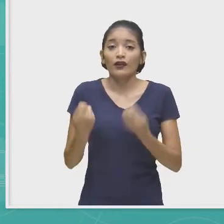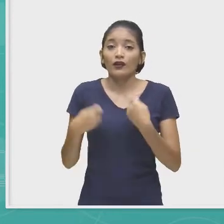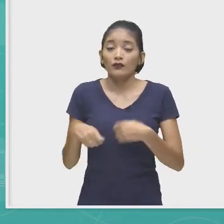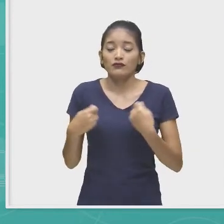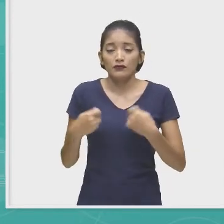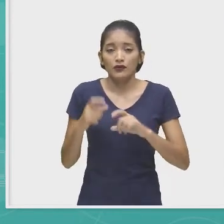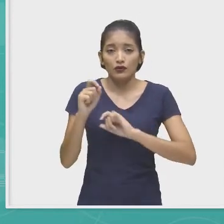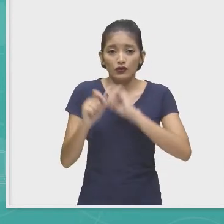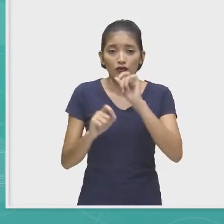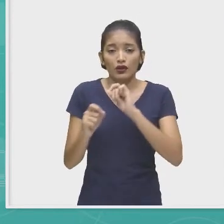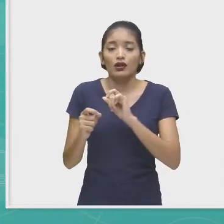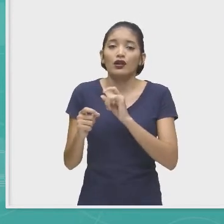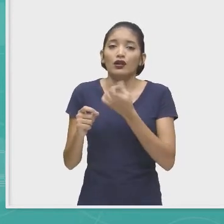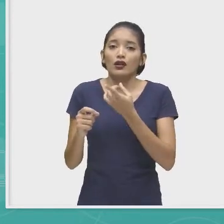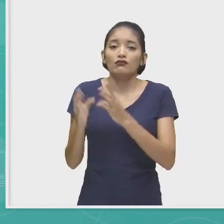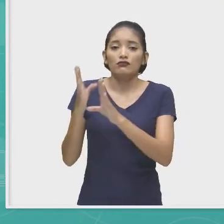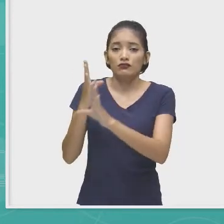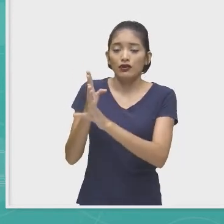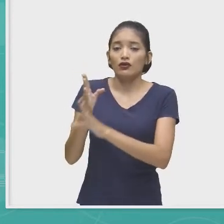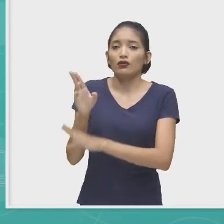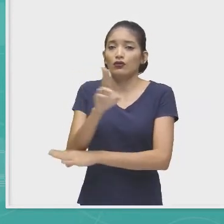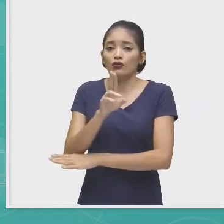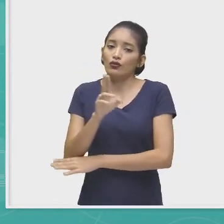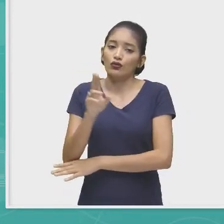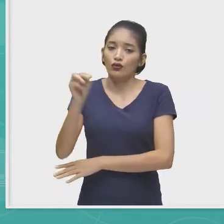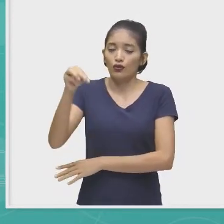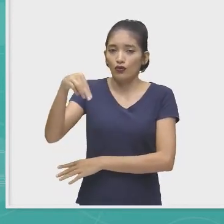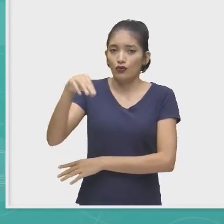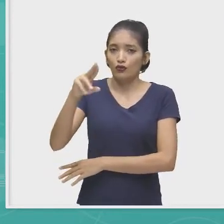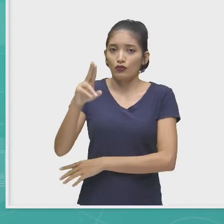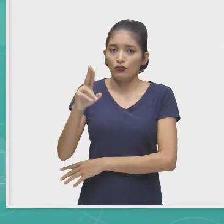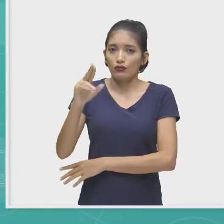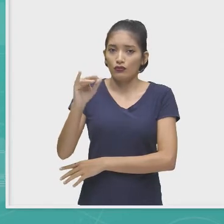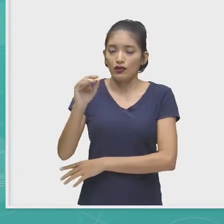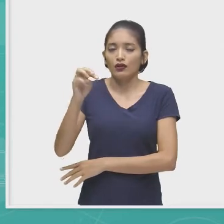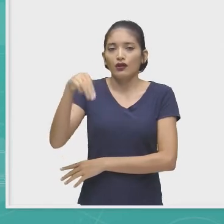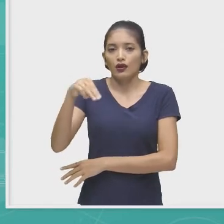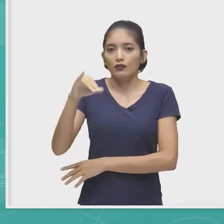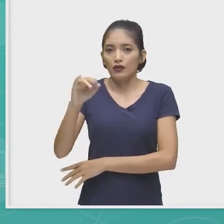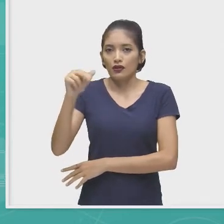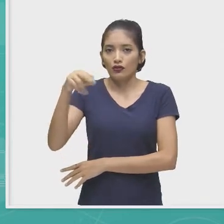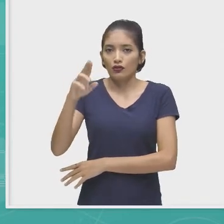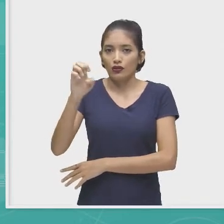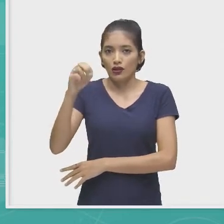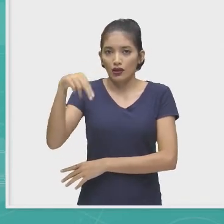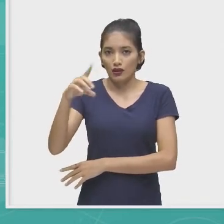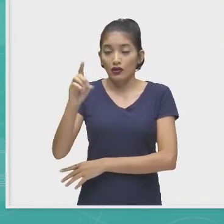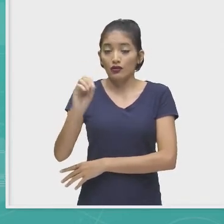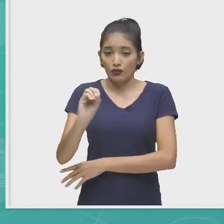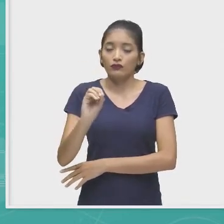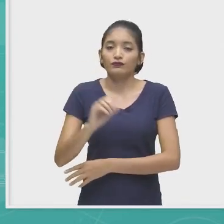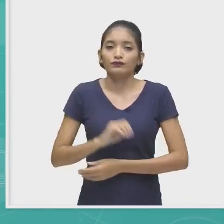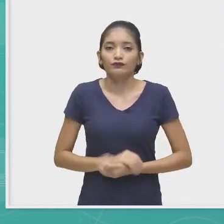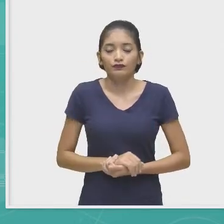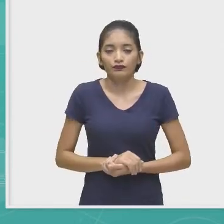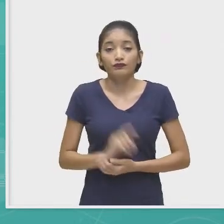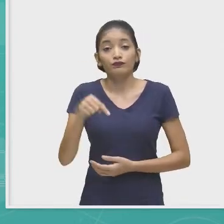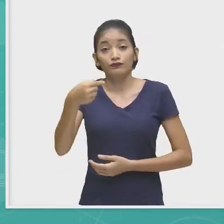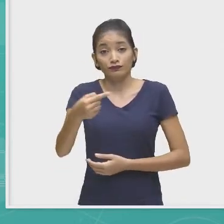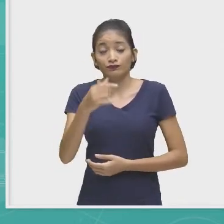necessariamente eu vou encontrar o minuendo. Perfeito? Vamos para o nosso próximo